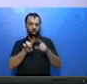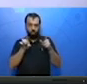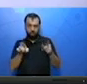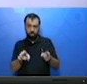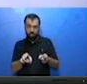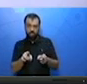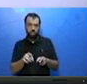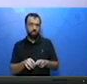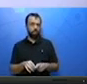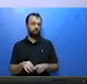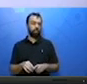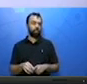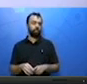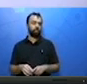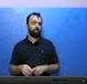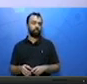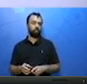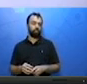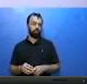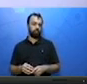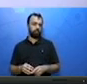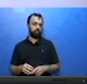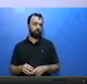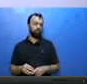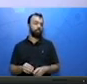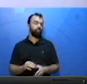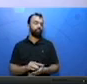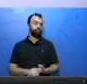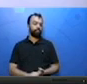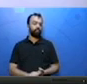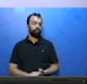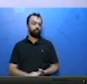e fazer a regrinha de sinal. Dar conta de vezes.